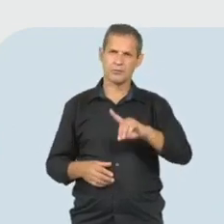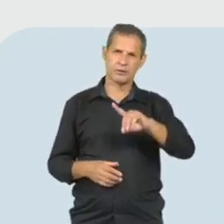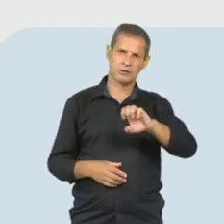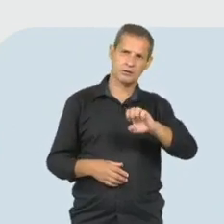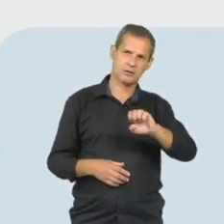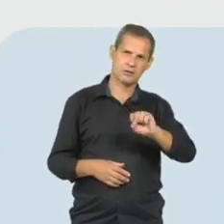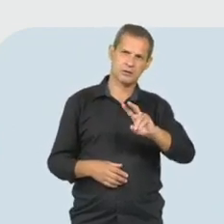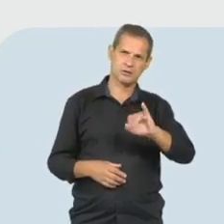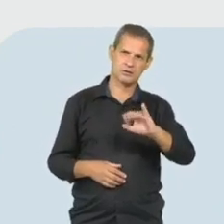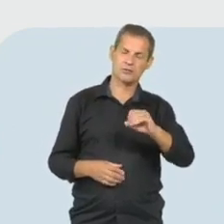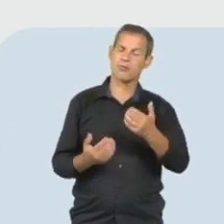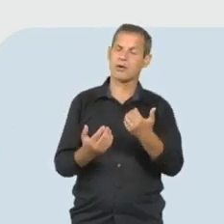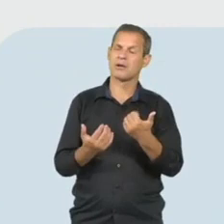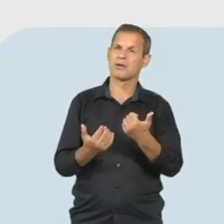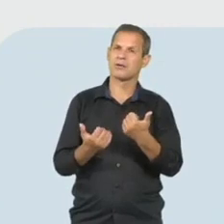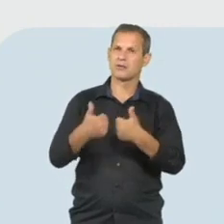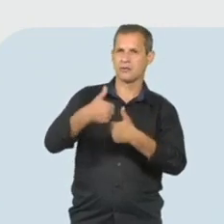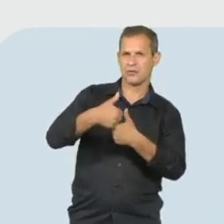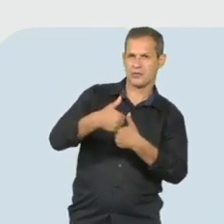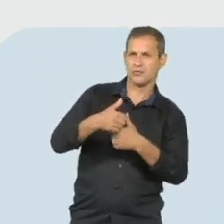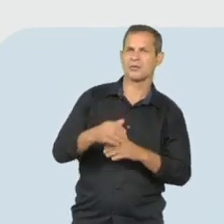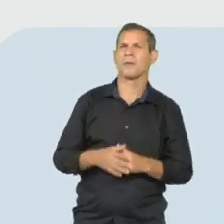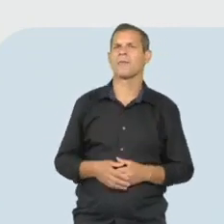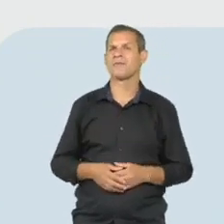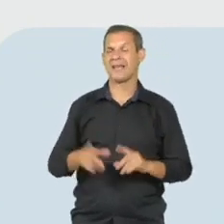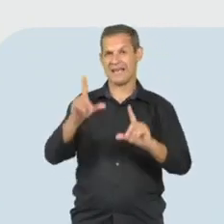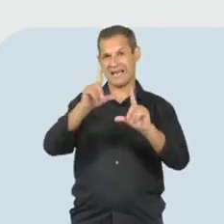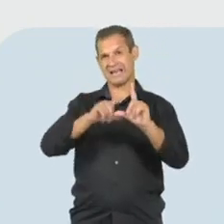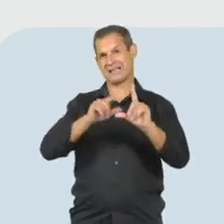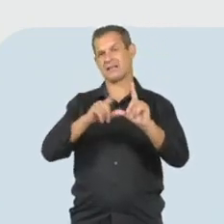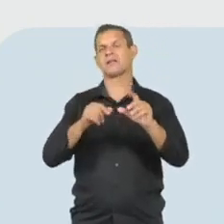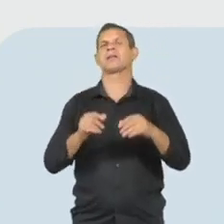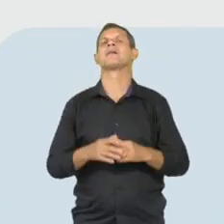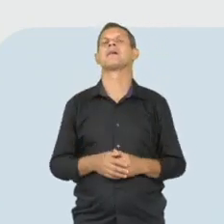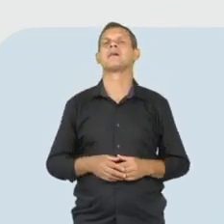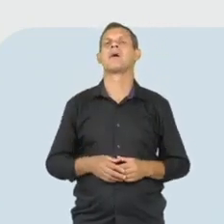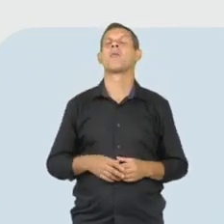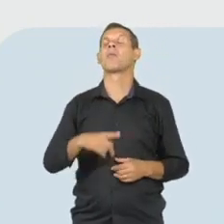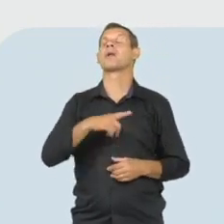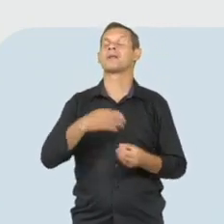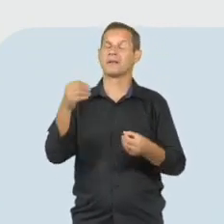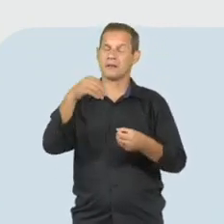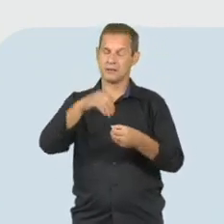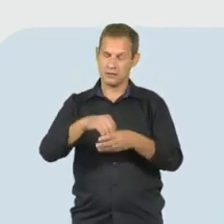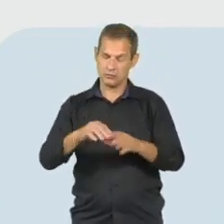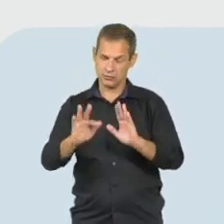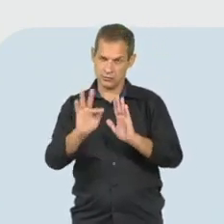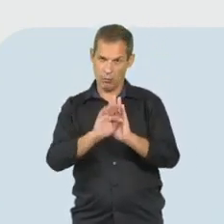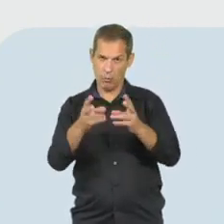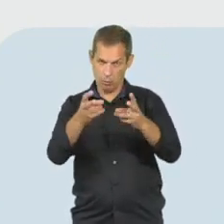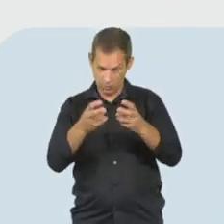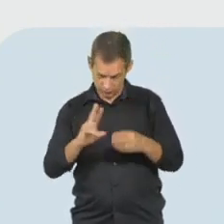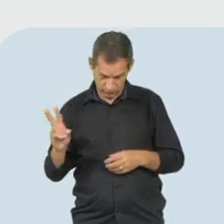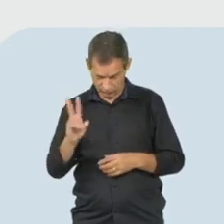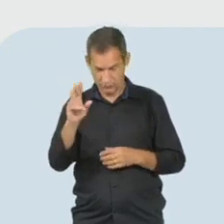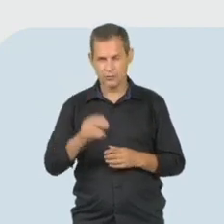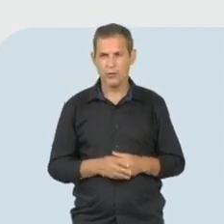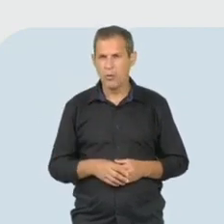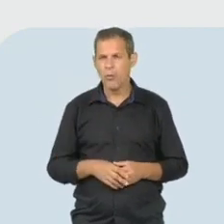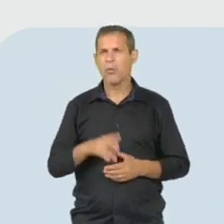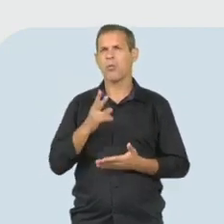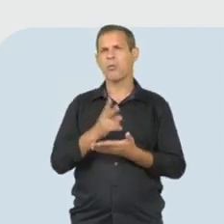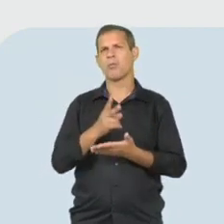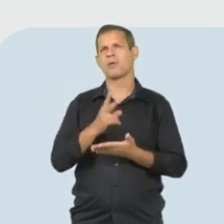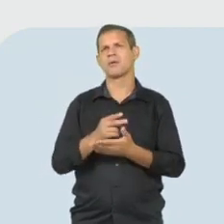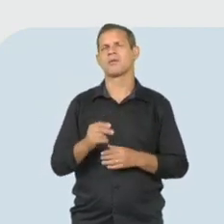A gente vai trocar as letras aqui para colocar dentro das nossas fórmulas. Percebam que os valores